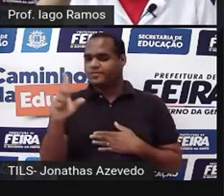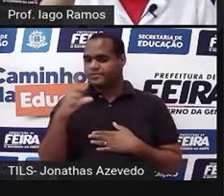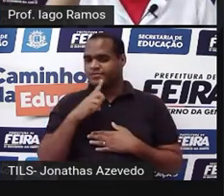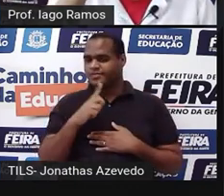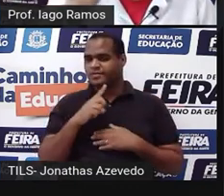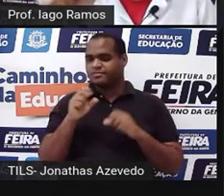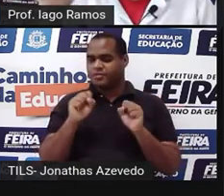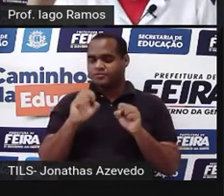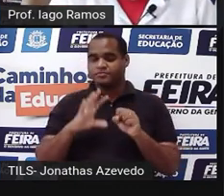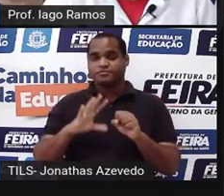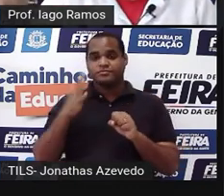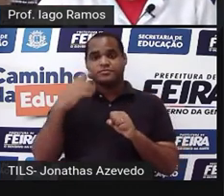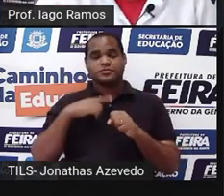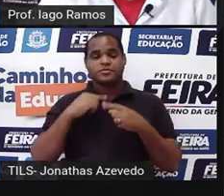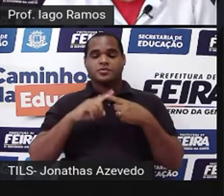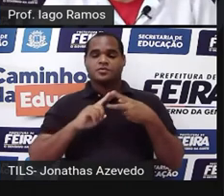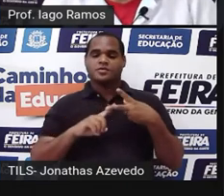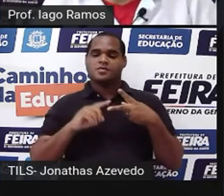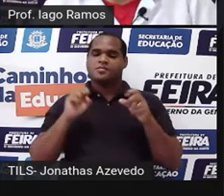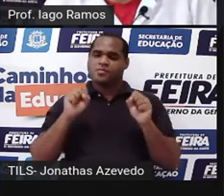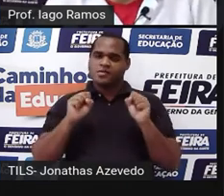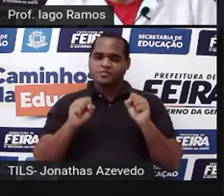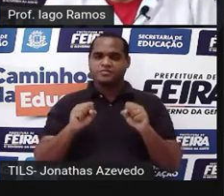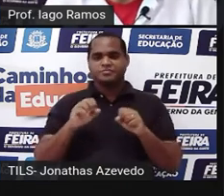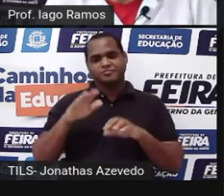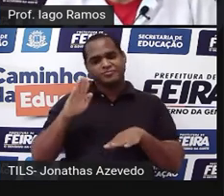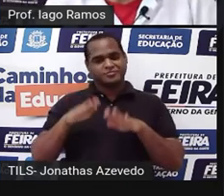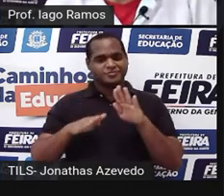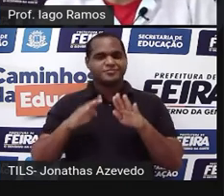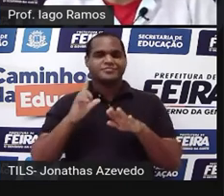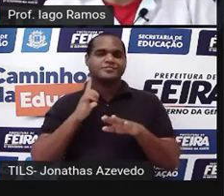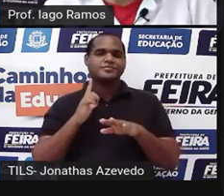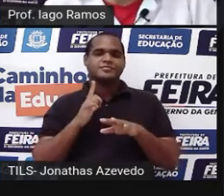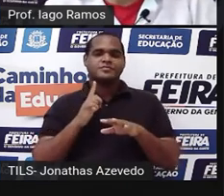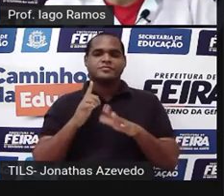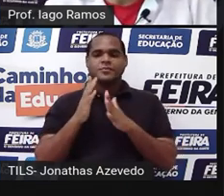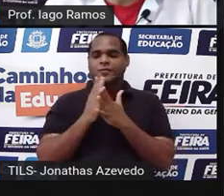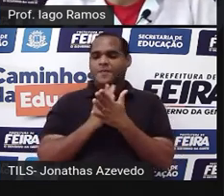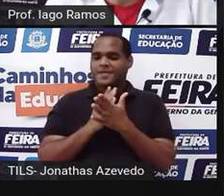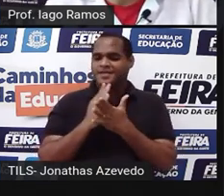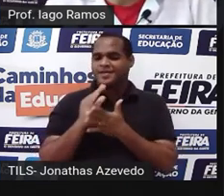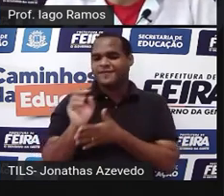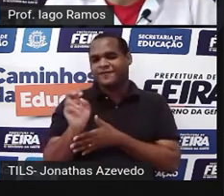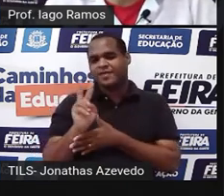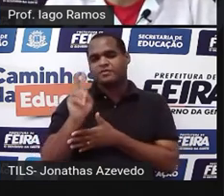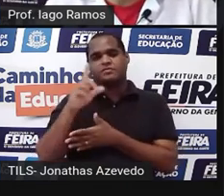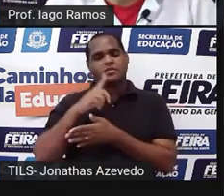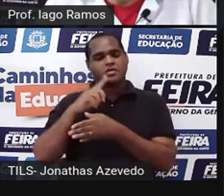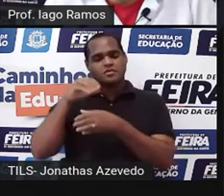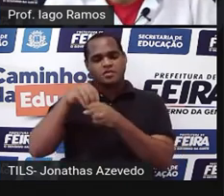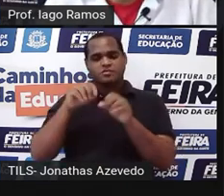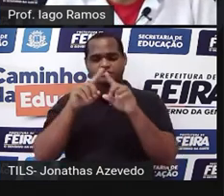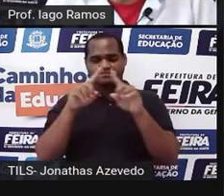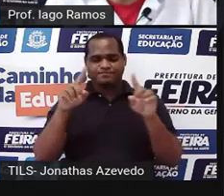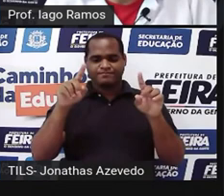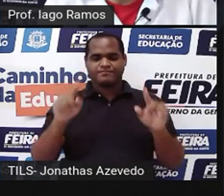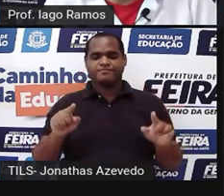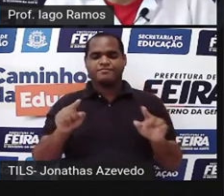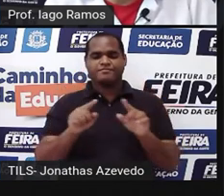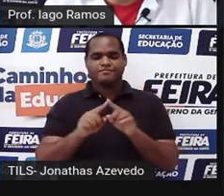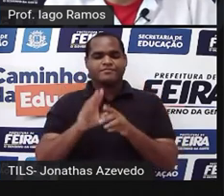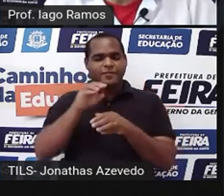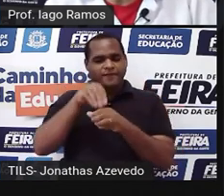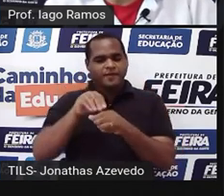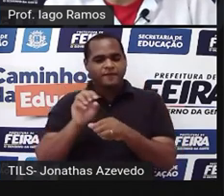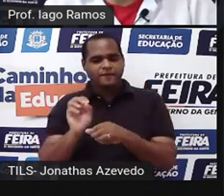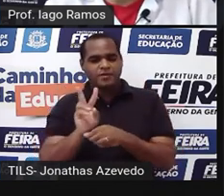tem que acontecer é os lados correspondentes proporcionais. E aí começou a aparecer uns valores dentro do retângulo ali, ó. São os valores